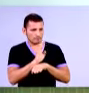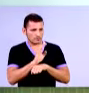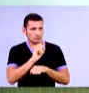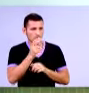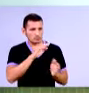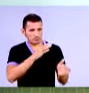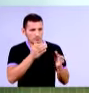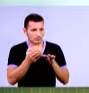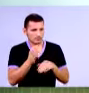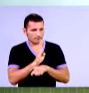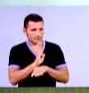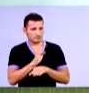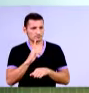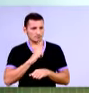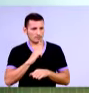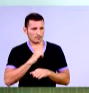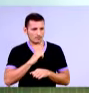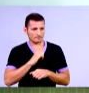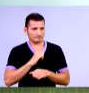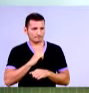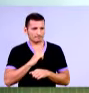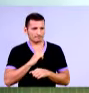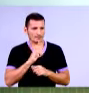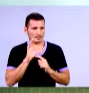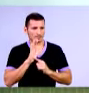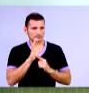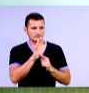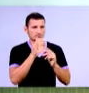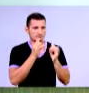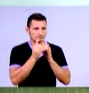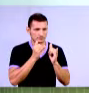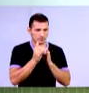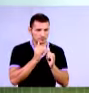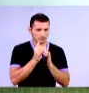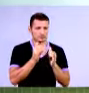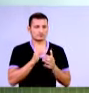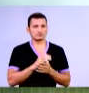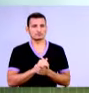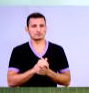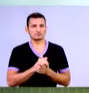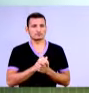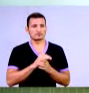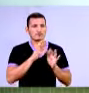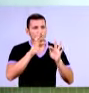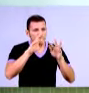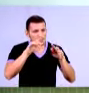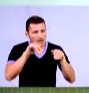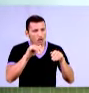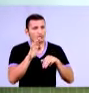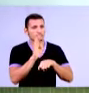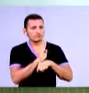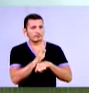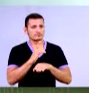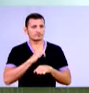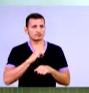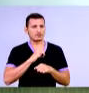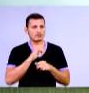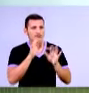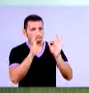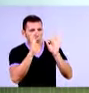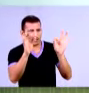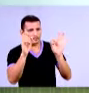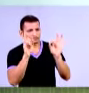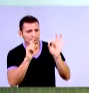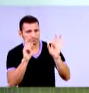vídeo, nós temos a apresentação de informações, ao final do vídeo nós temos links que dão acesso à base